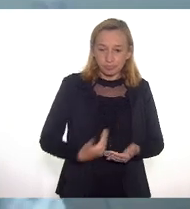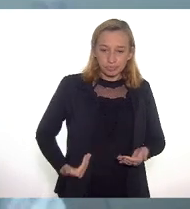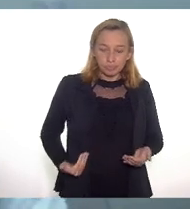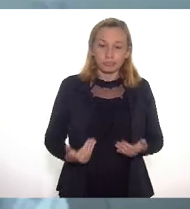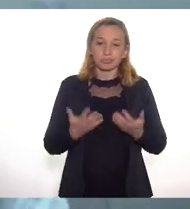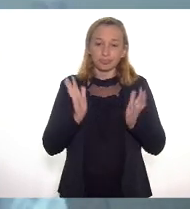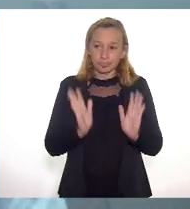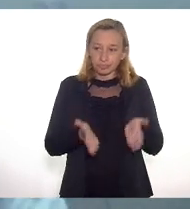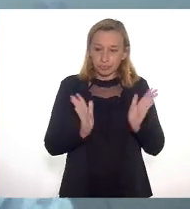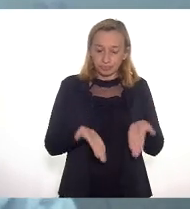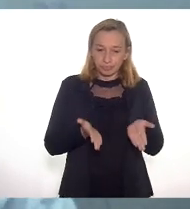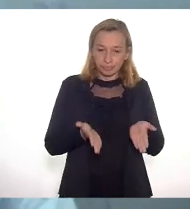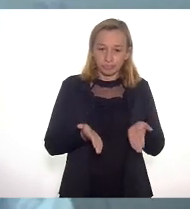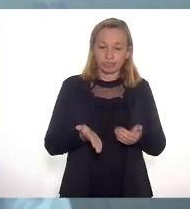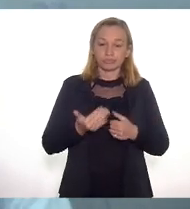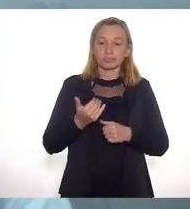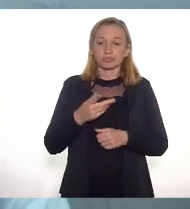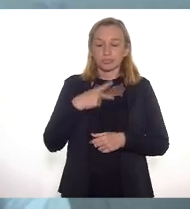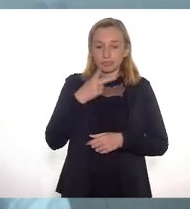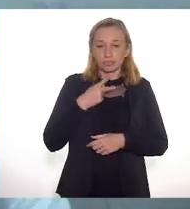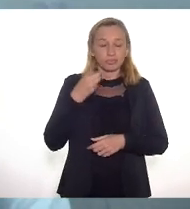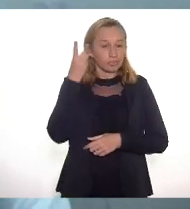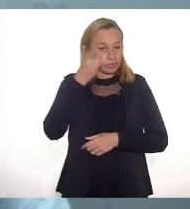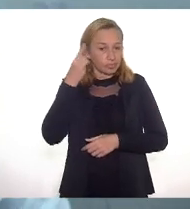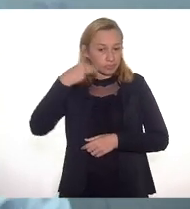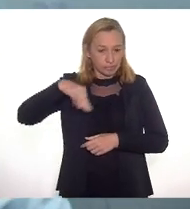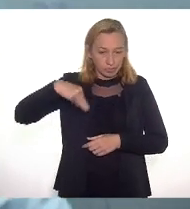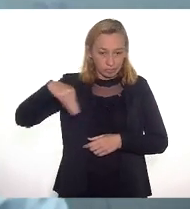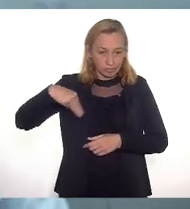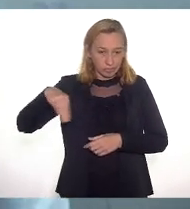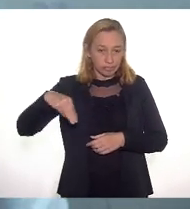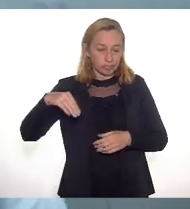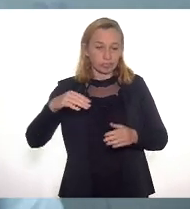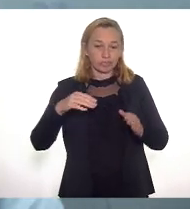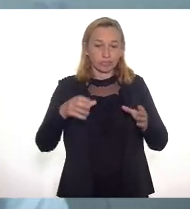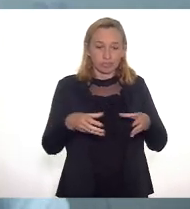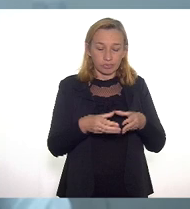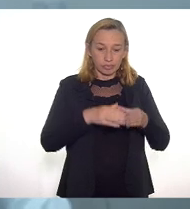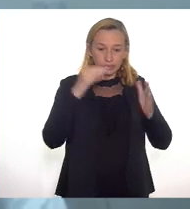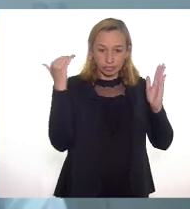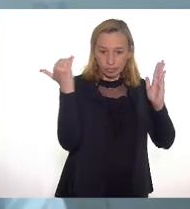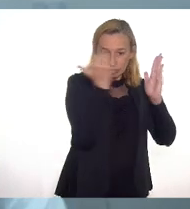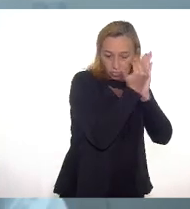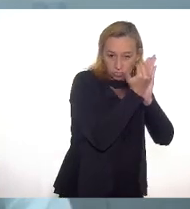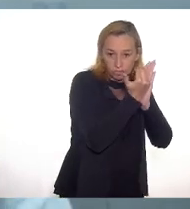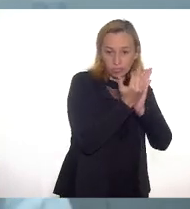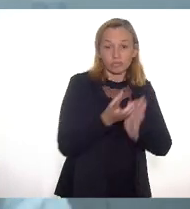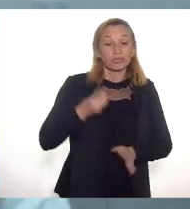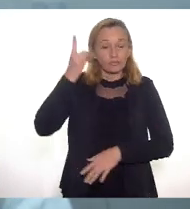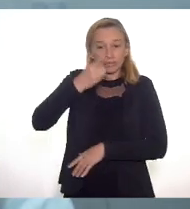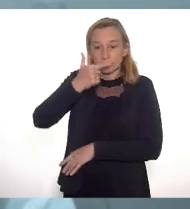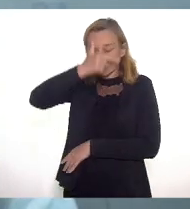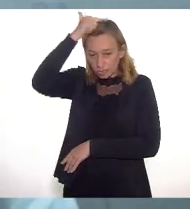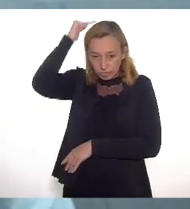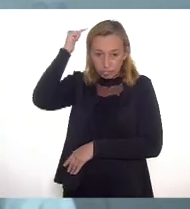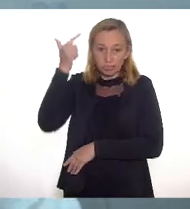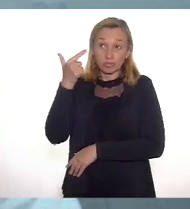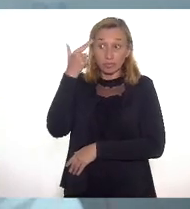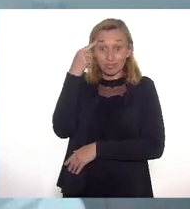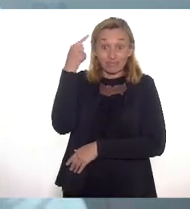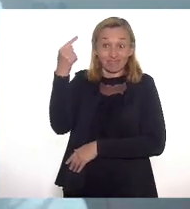eu acionei o nosso deputado Carlos Mink, a comissão do Cúmplice, e o deputado Luiz Paulo deu uma excelente ideia,